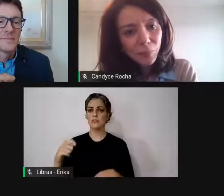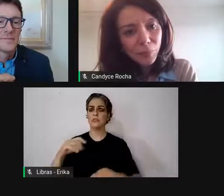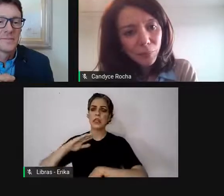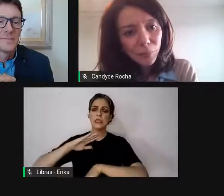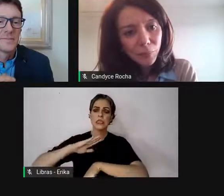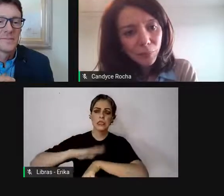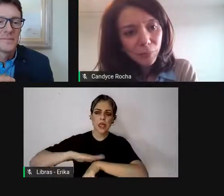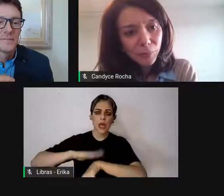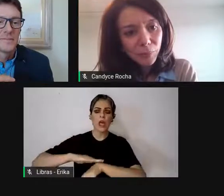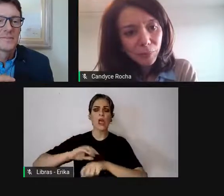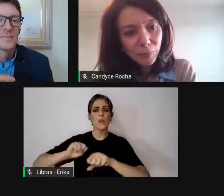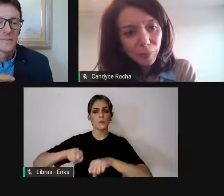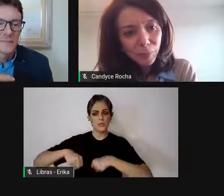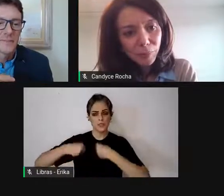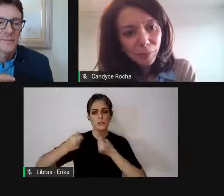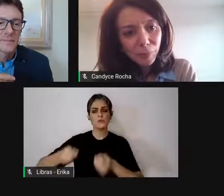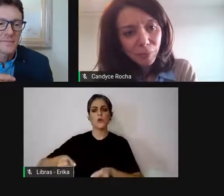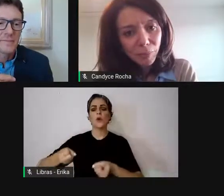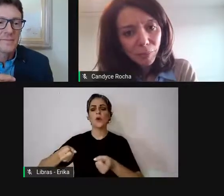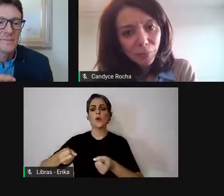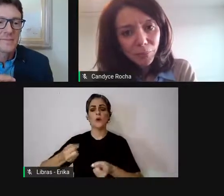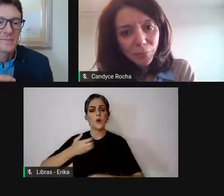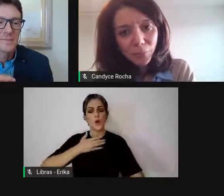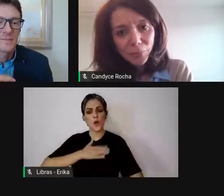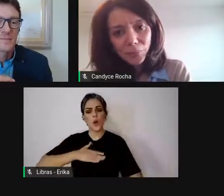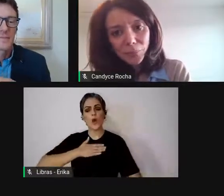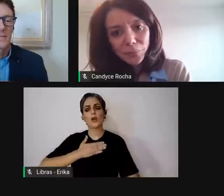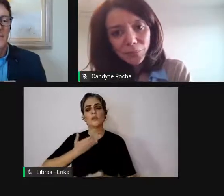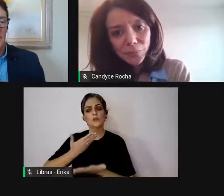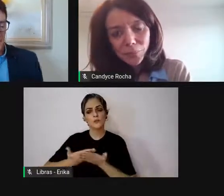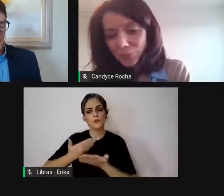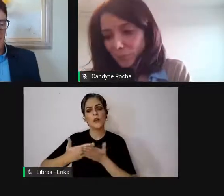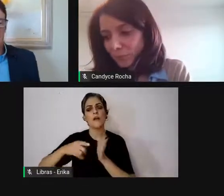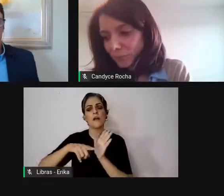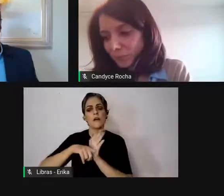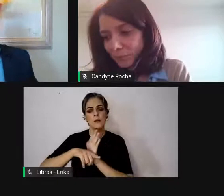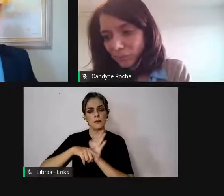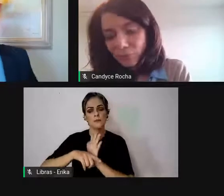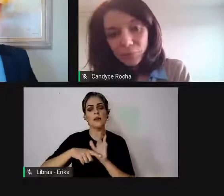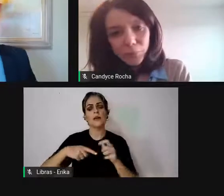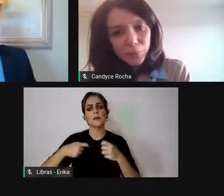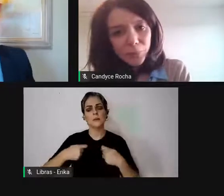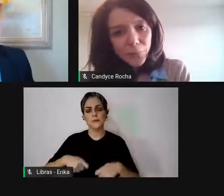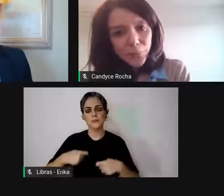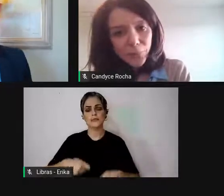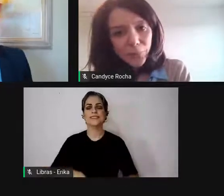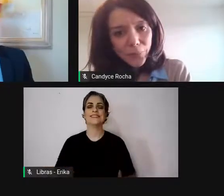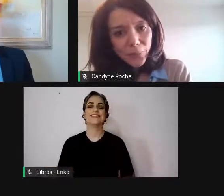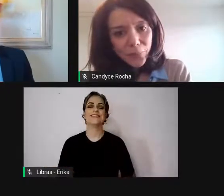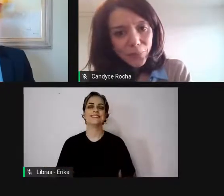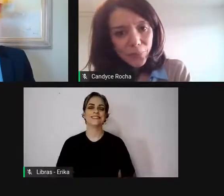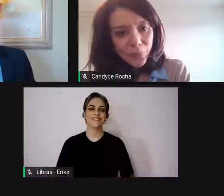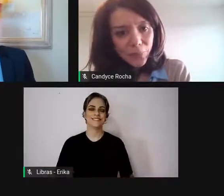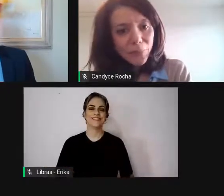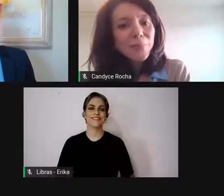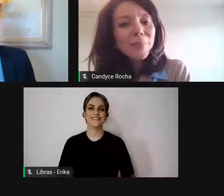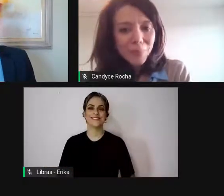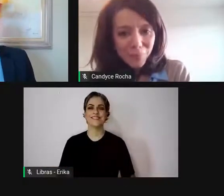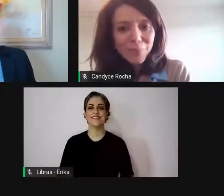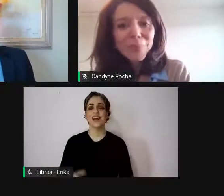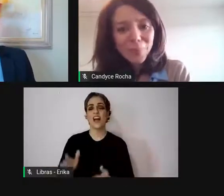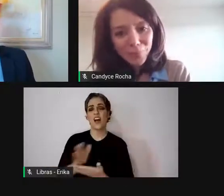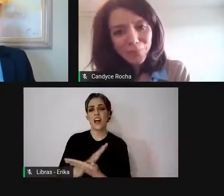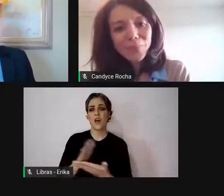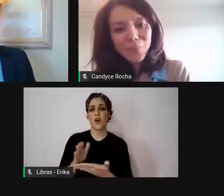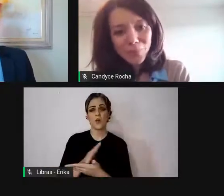você vai ter que gostar de estudar, de pesquisar, tá? Isso. Alguns estão no momento para